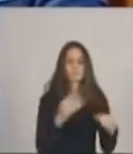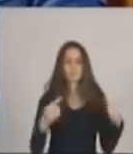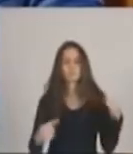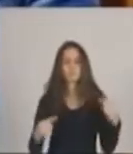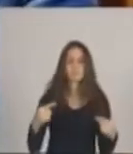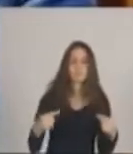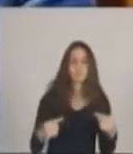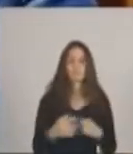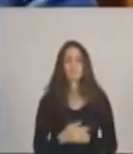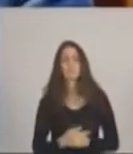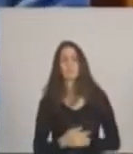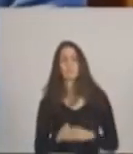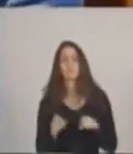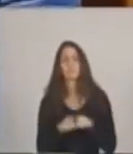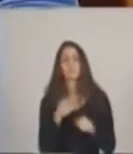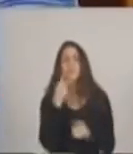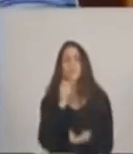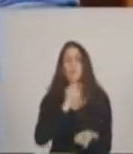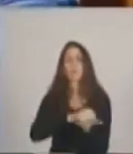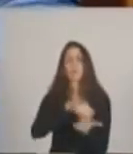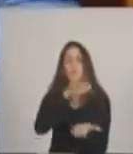a questão da multa,